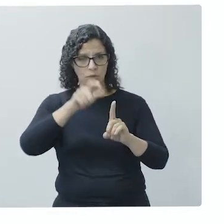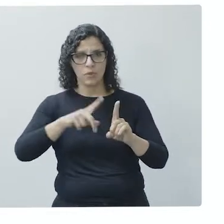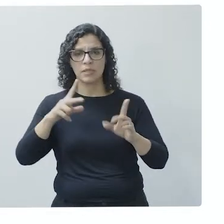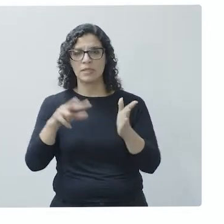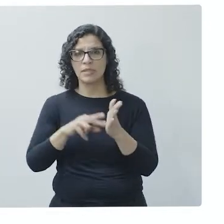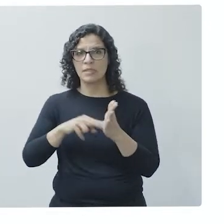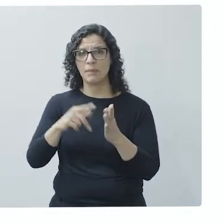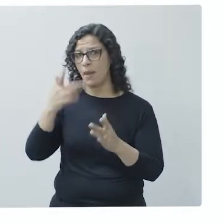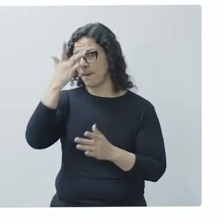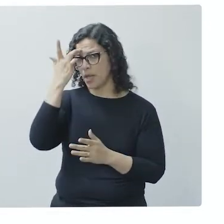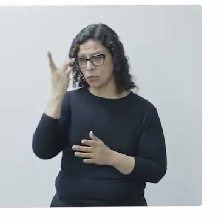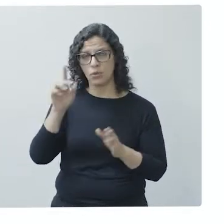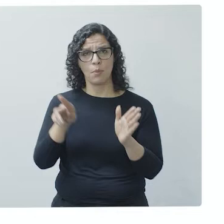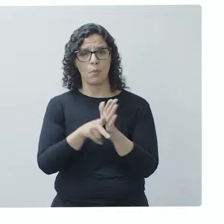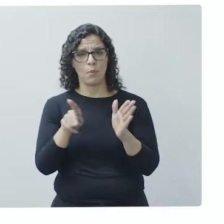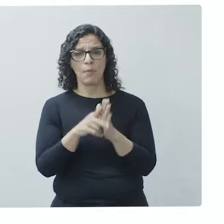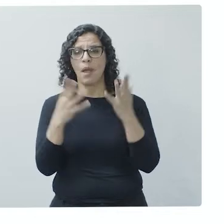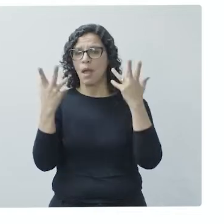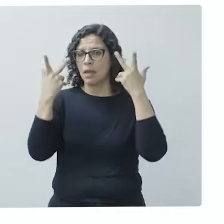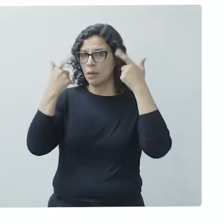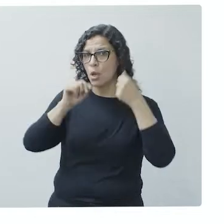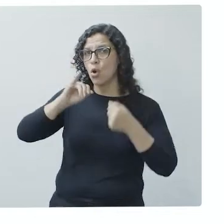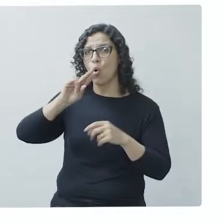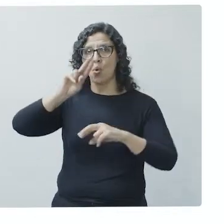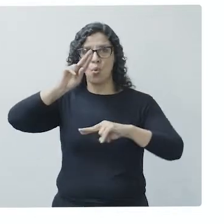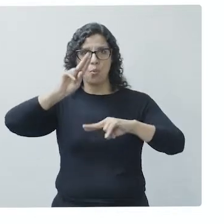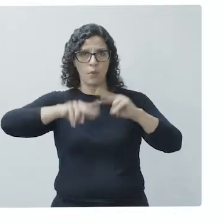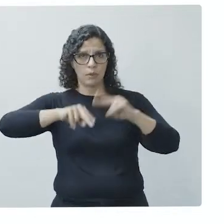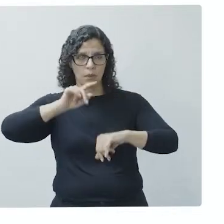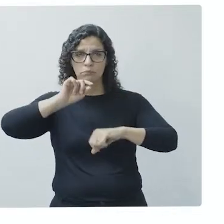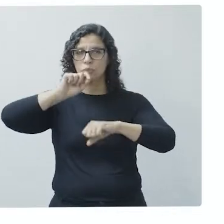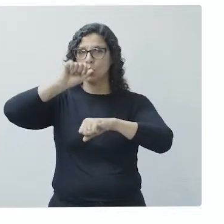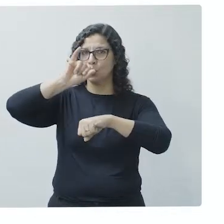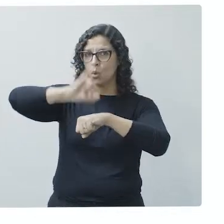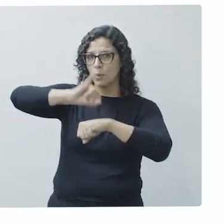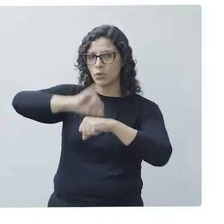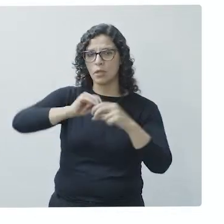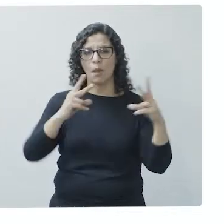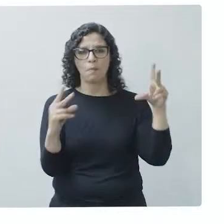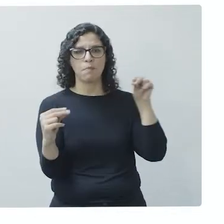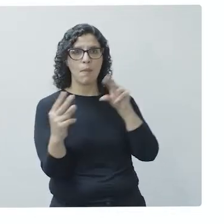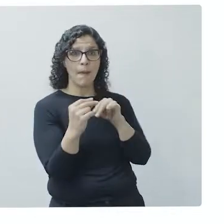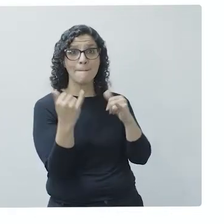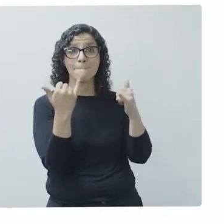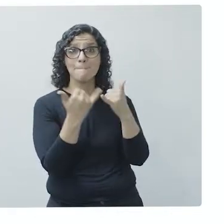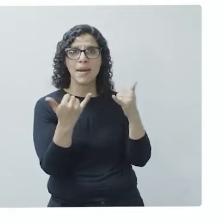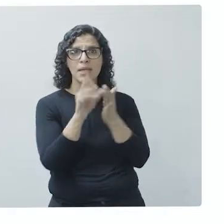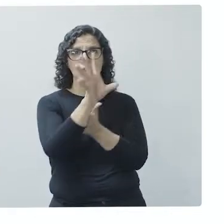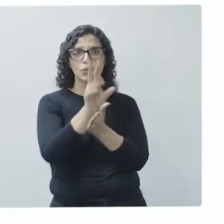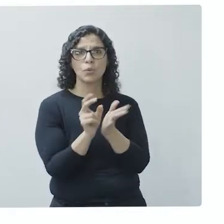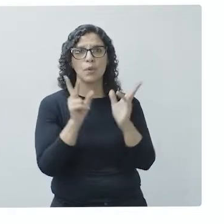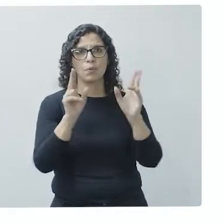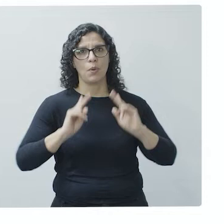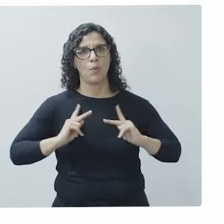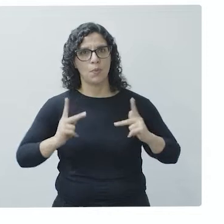seres inanimados, animais ou objetos que dialogam como